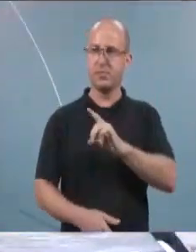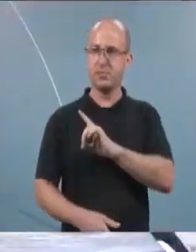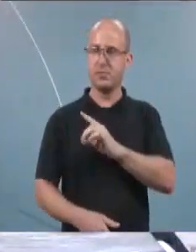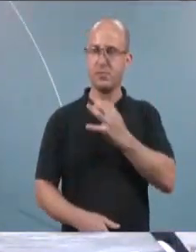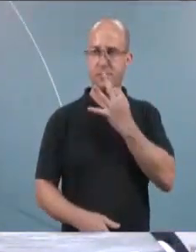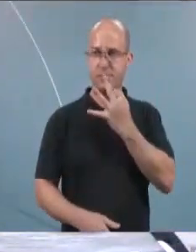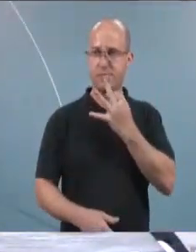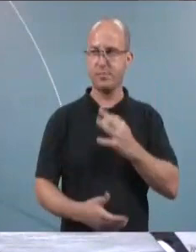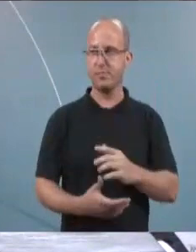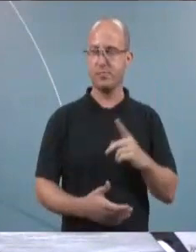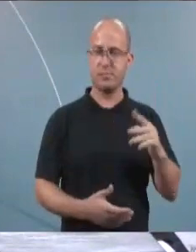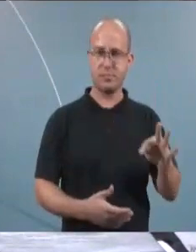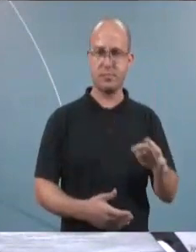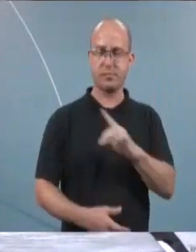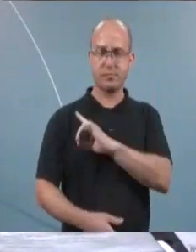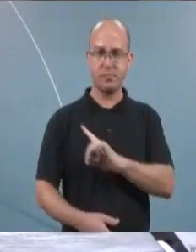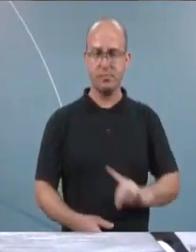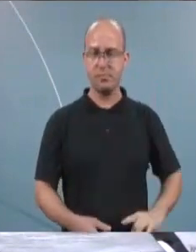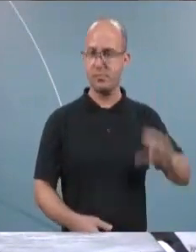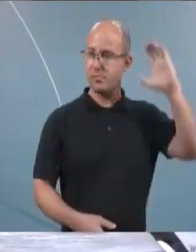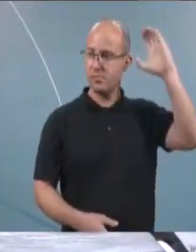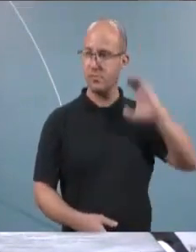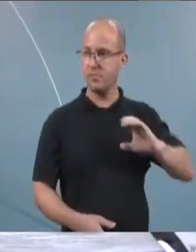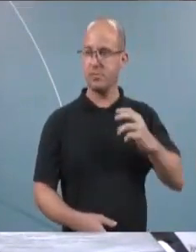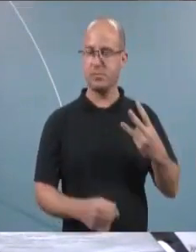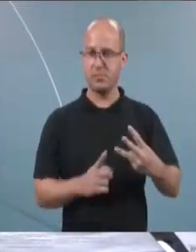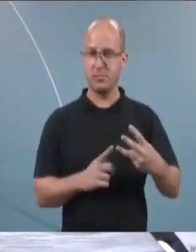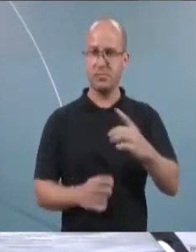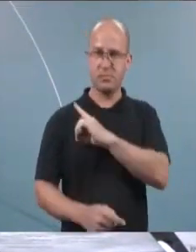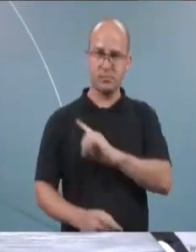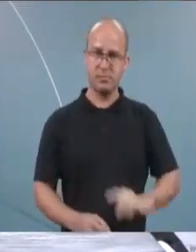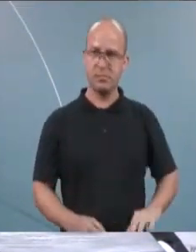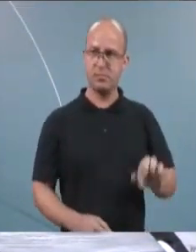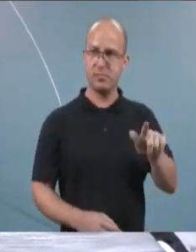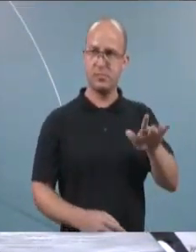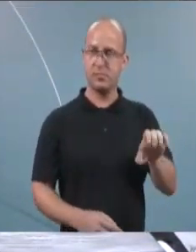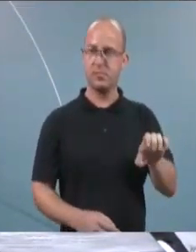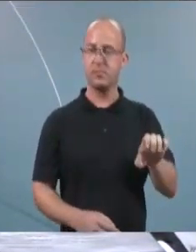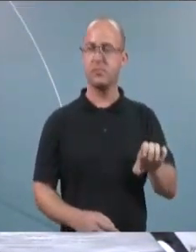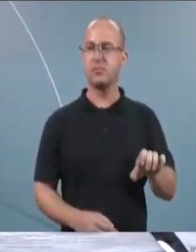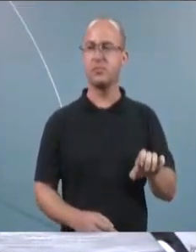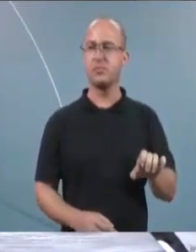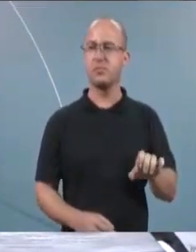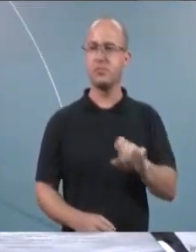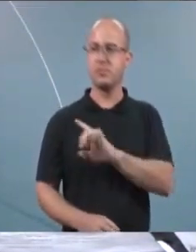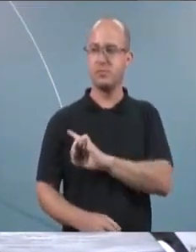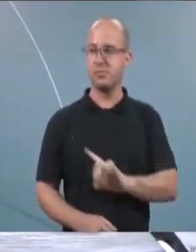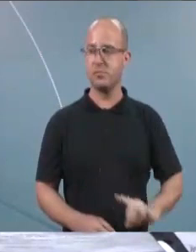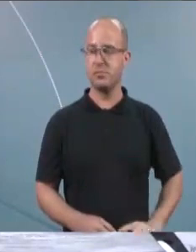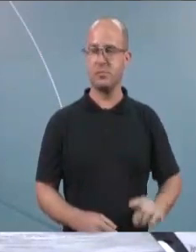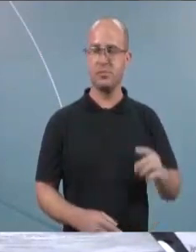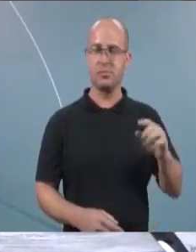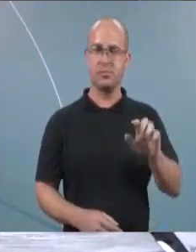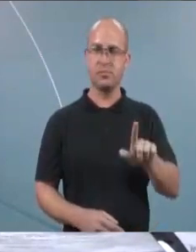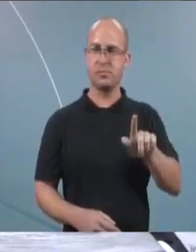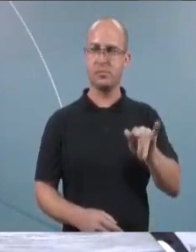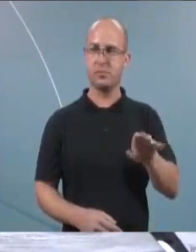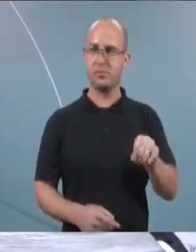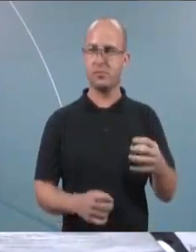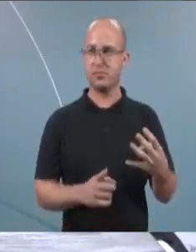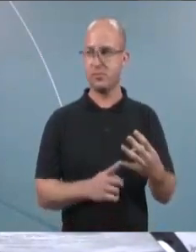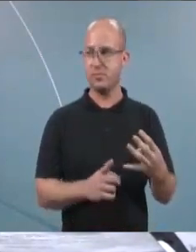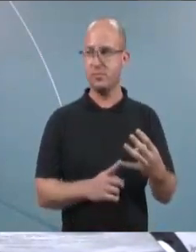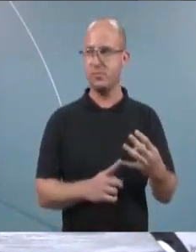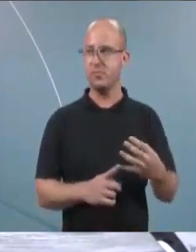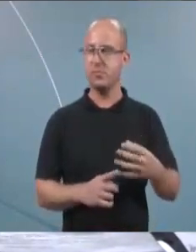Francisco do PT segunda deputada Cristian Dantas terceiro Deputado geor Soares o quarto o deputado Gustavo Carvalho com